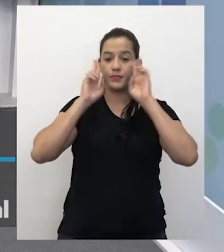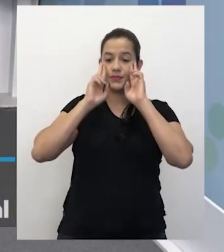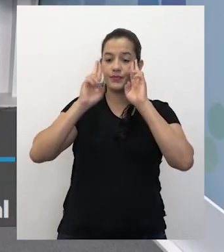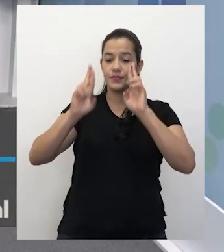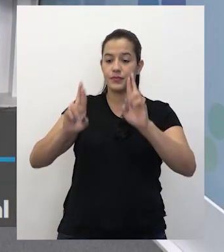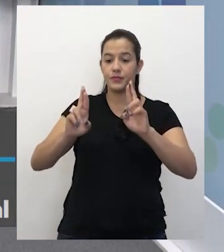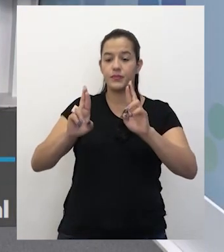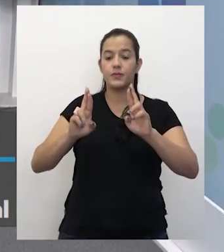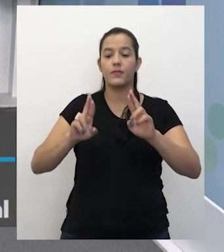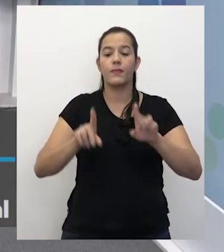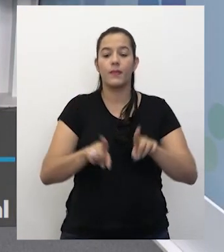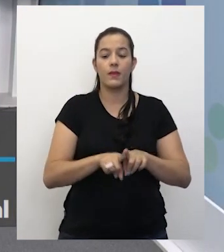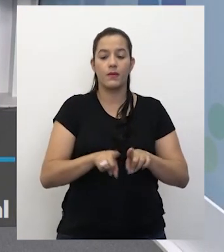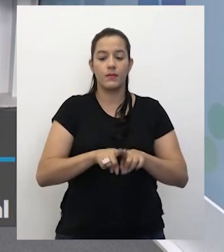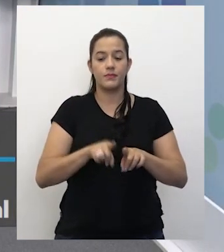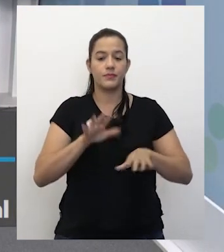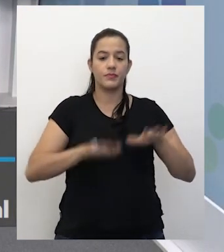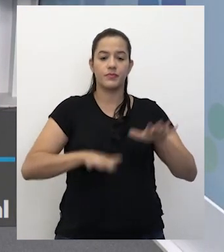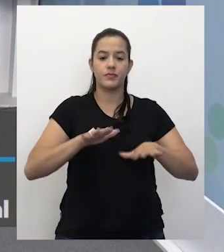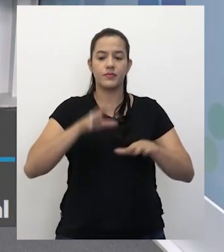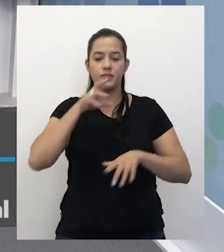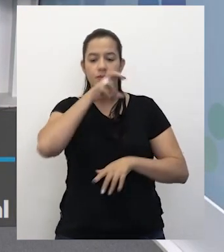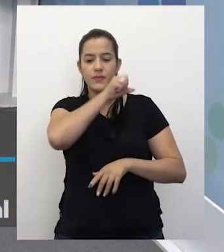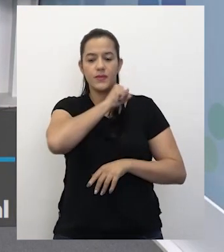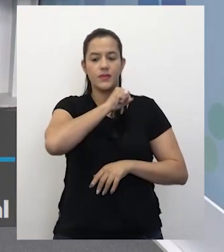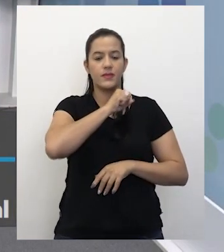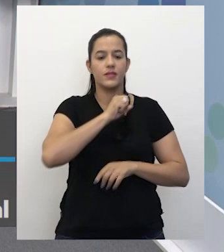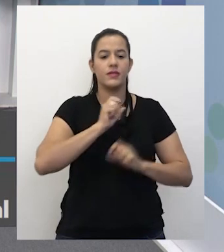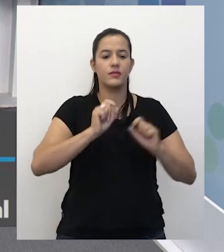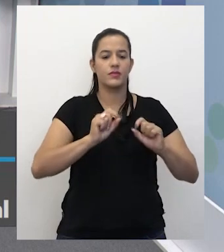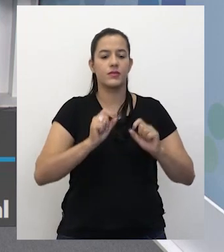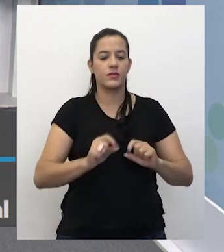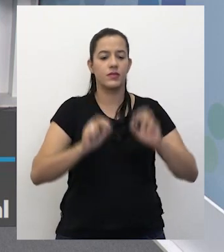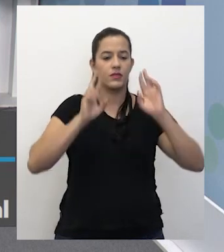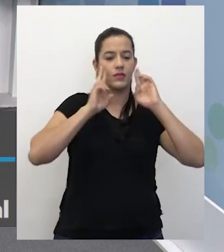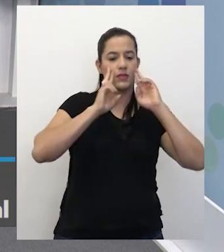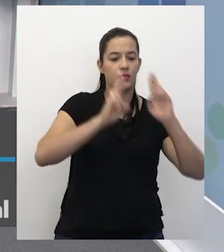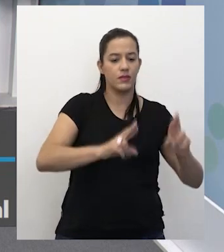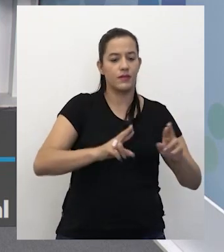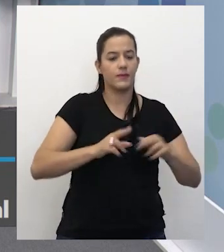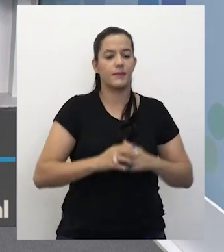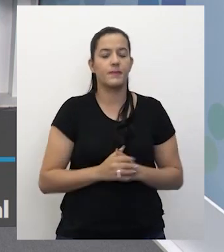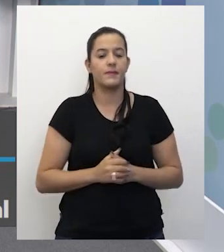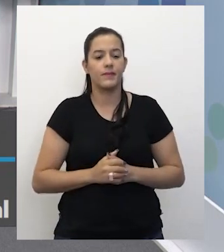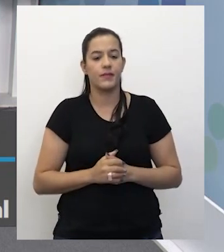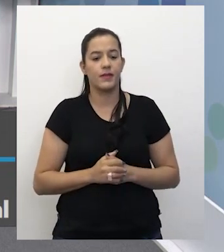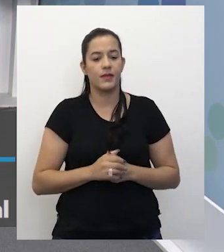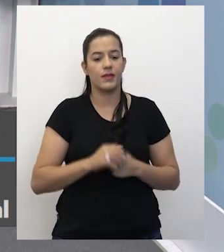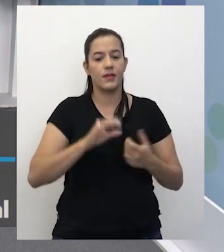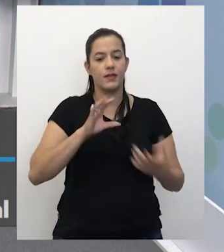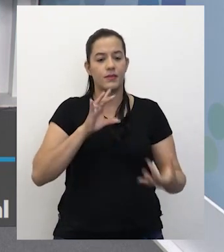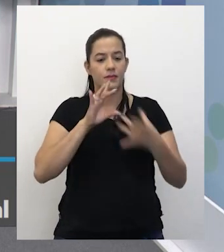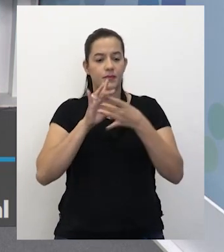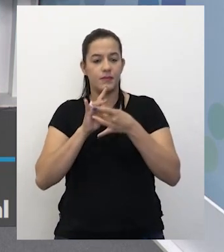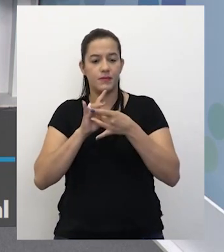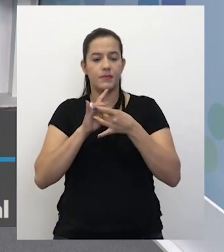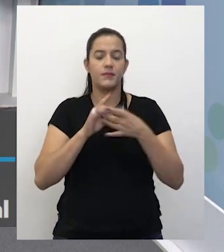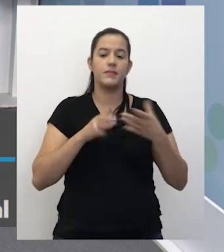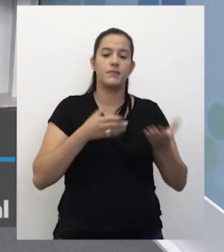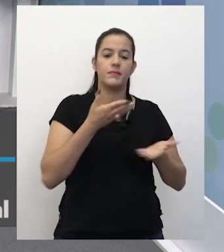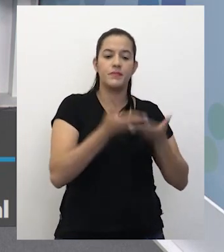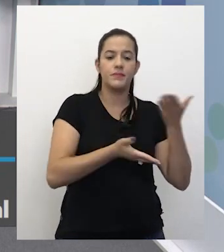uma definiçãozinha rápida, assim, o que você diria? Respeito. Acho que ele está muito ligado à empatia também, mas é a questão de